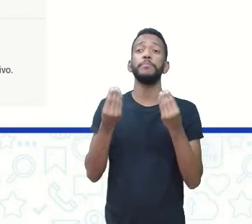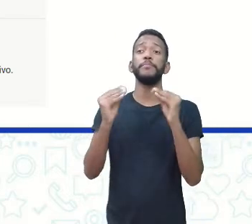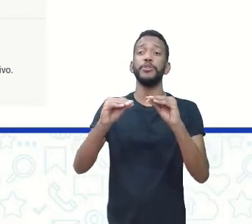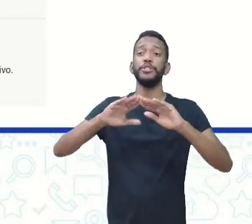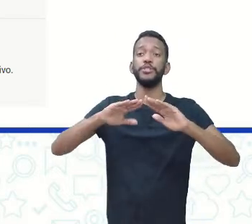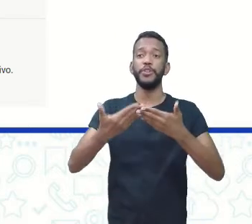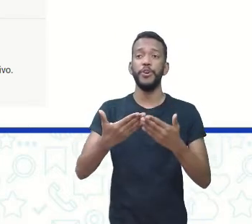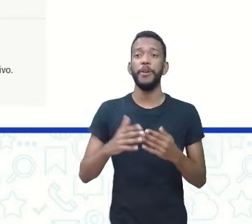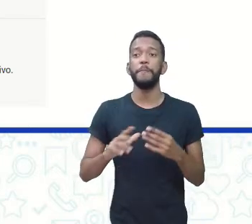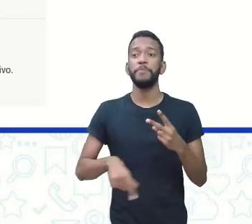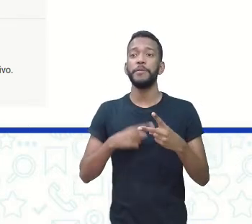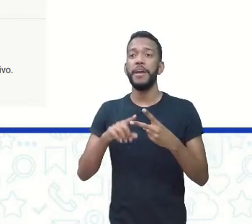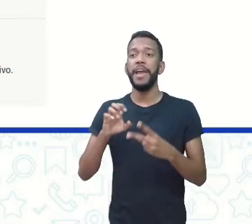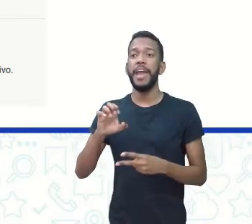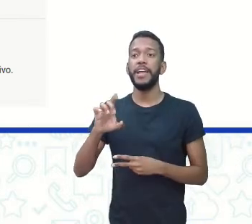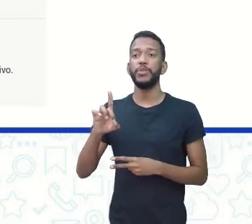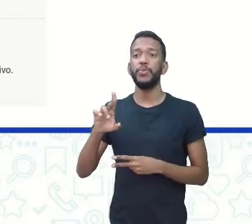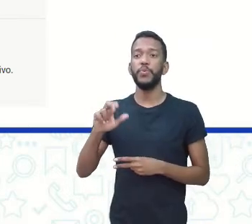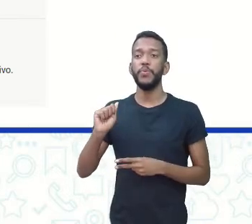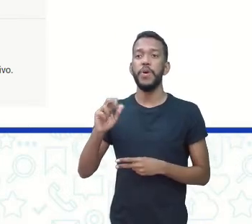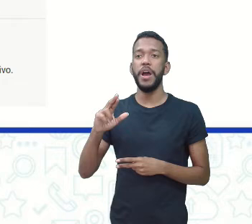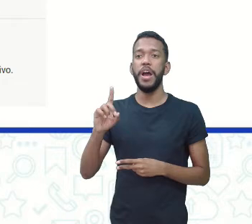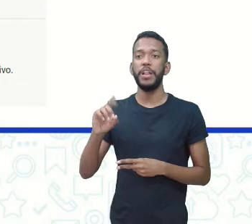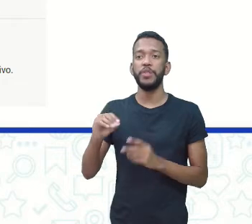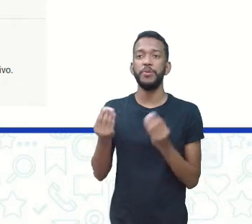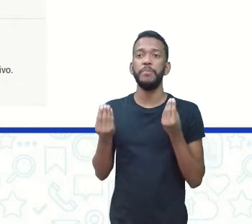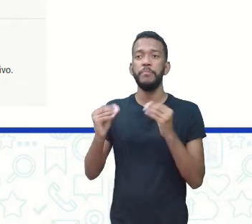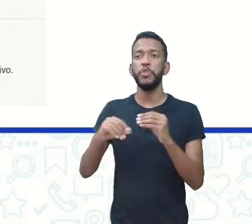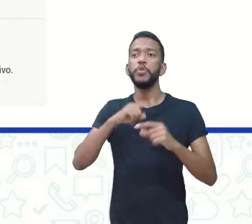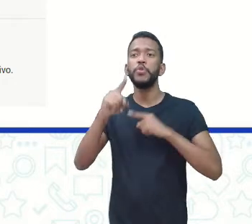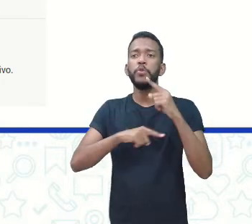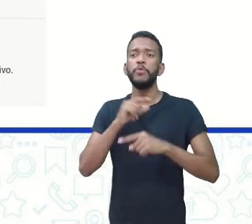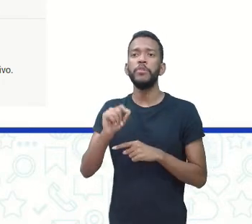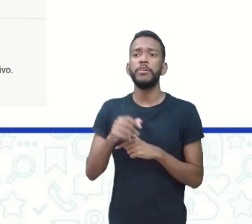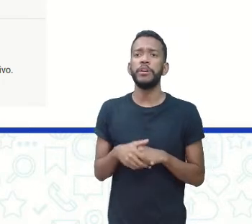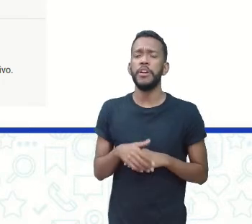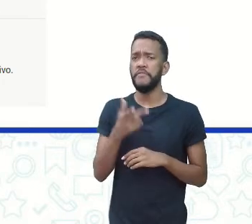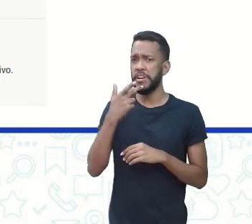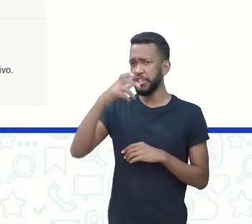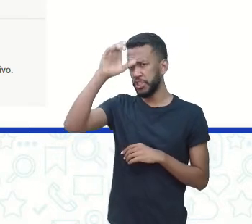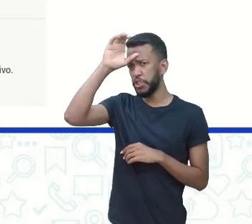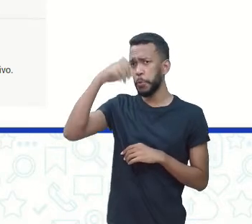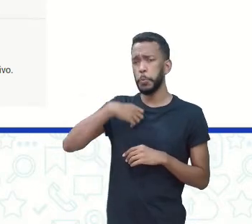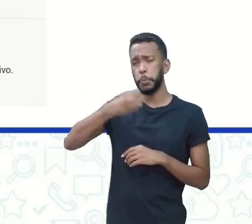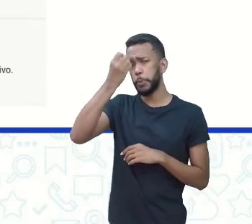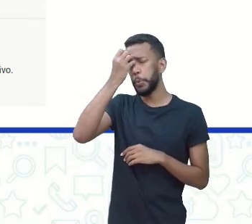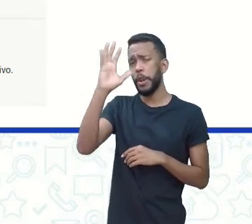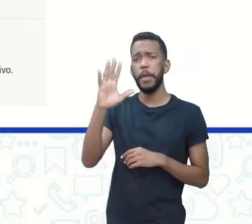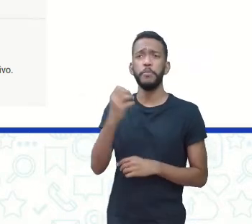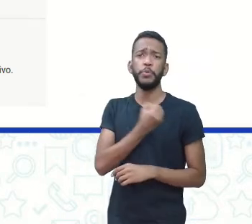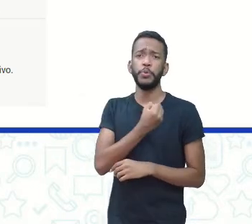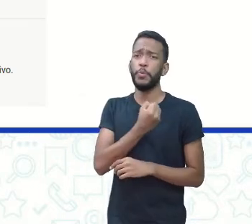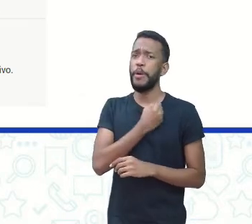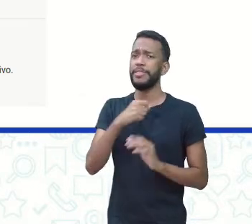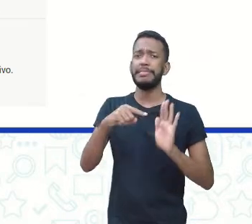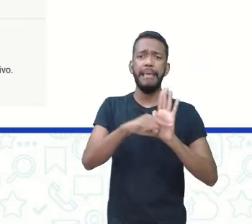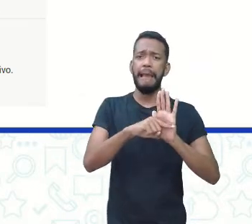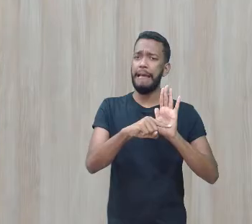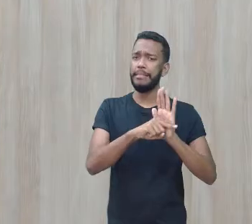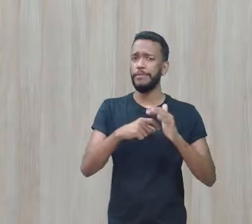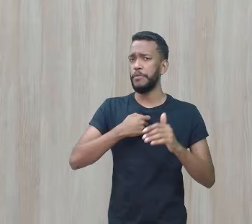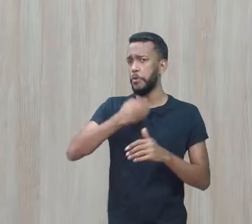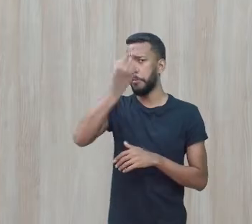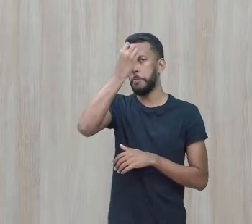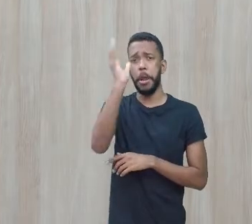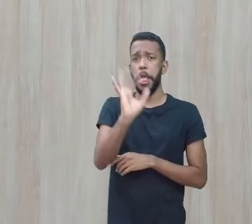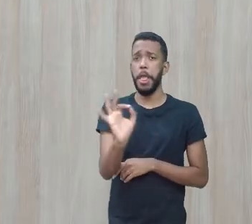escola. E o Eduardo colocou uma dúvida. Ele disse assim, tia, eu não lembro de número negativo. A gente vai chegar nesse